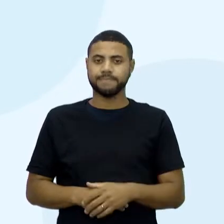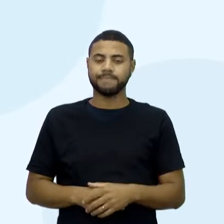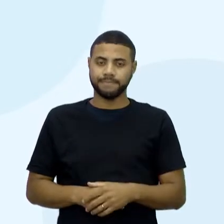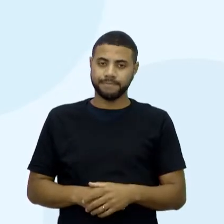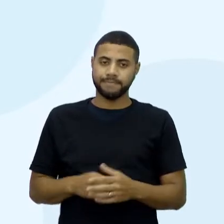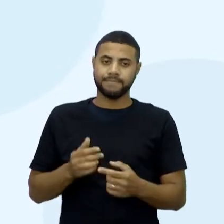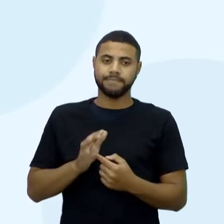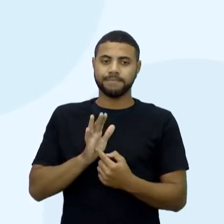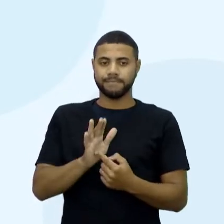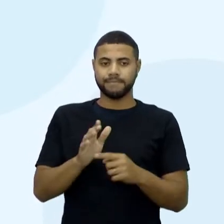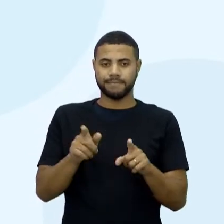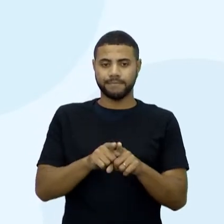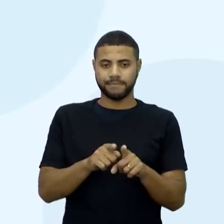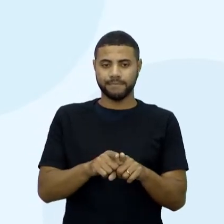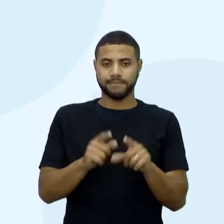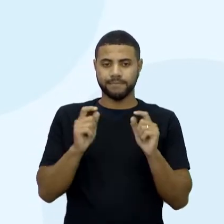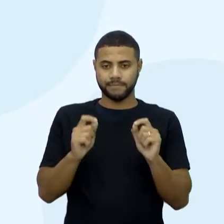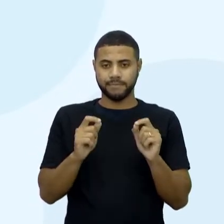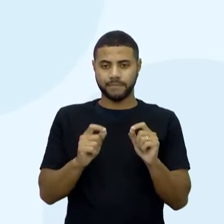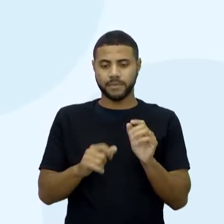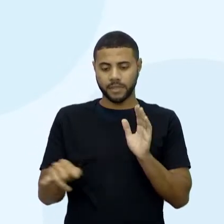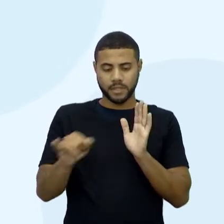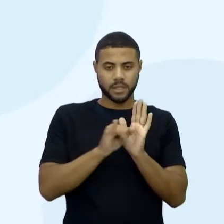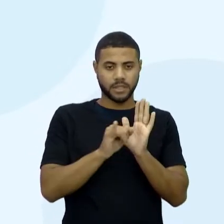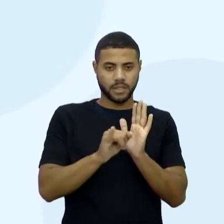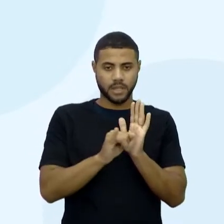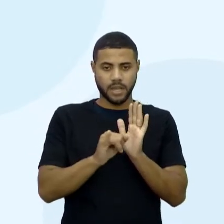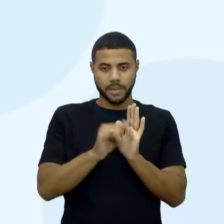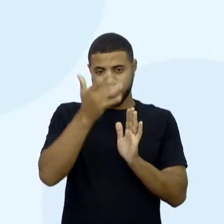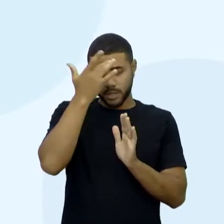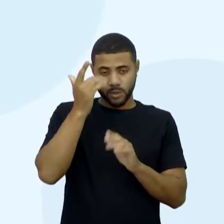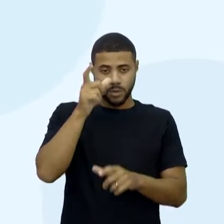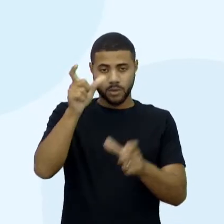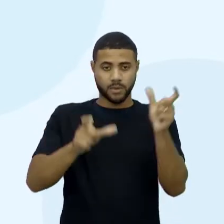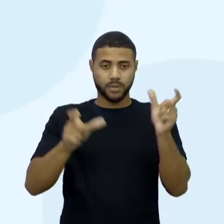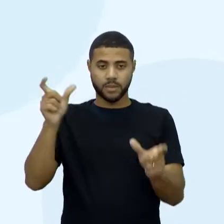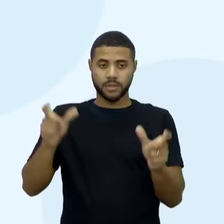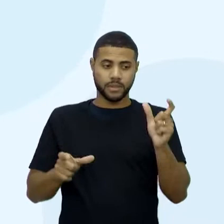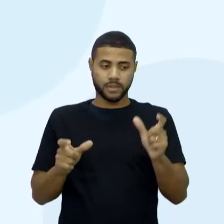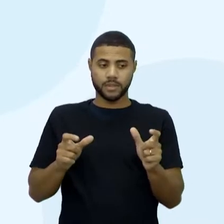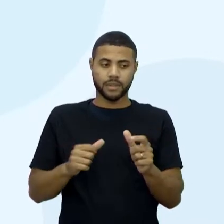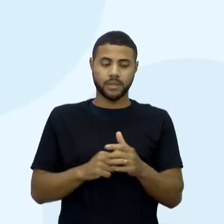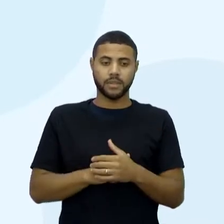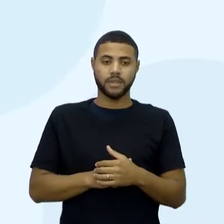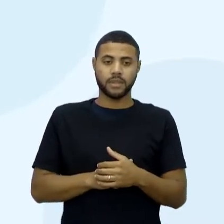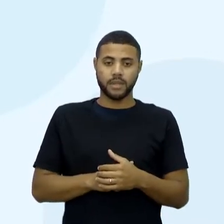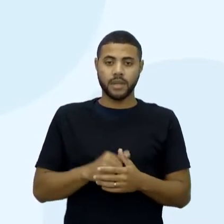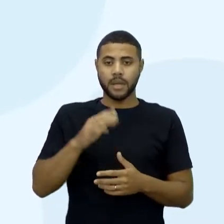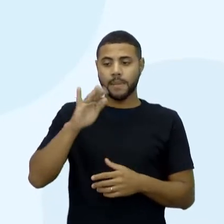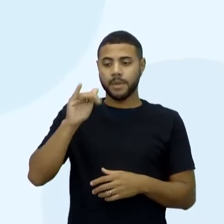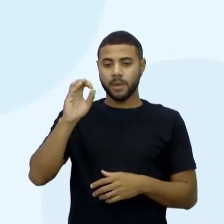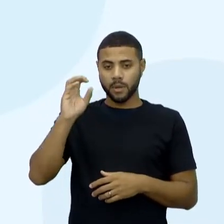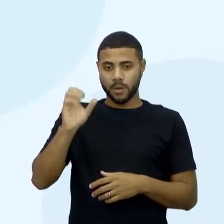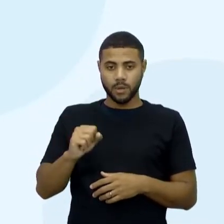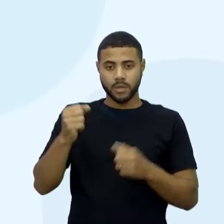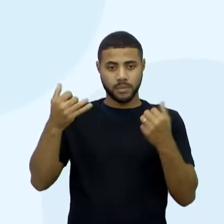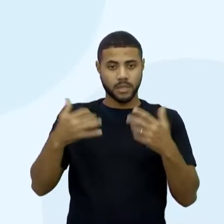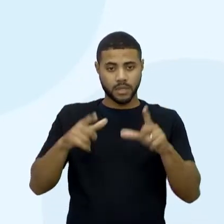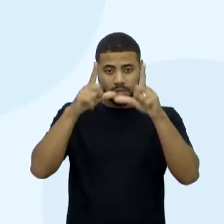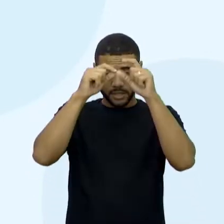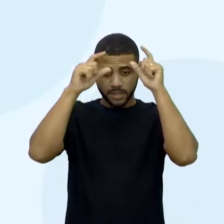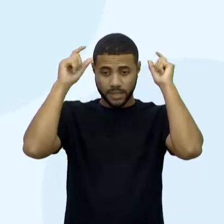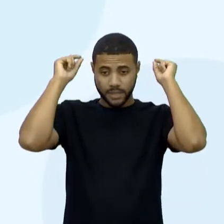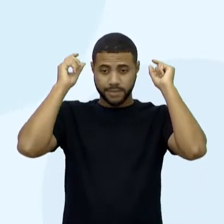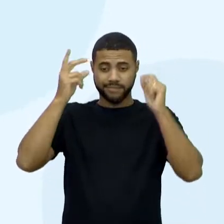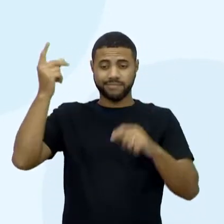tendo igualmente presente que a identidade de um indivíduo, olha o conceito de bios, lá da Grécia Antiga, aparecendo